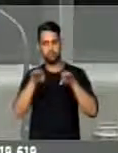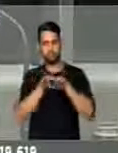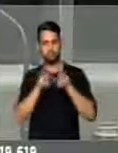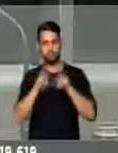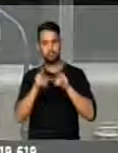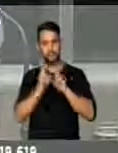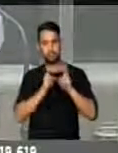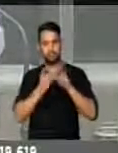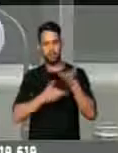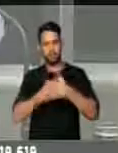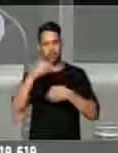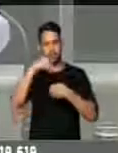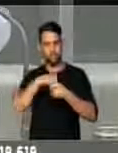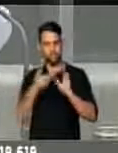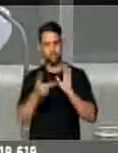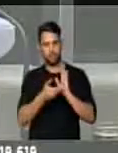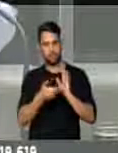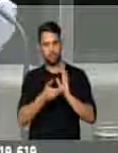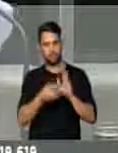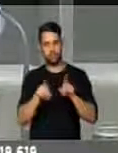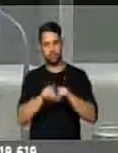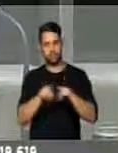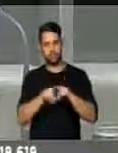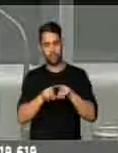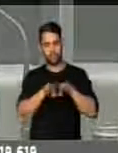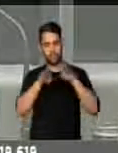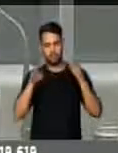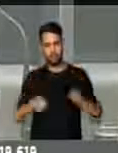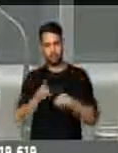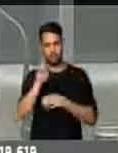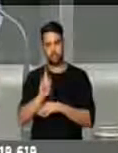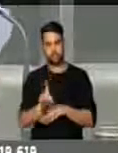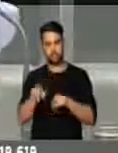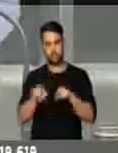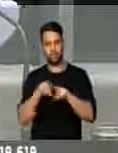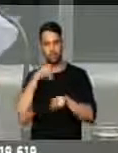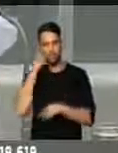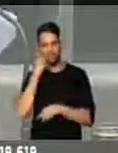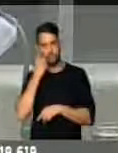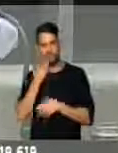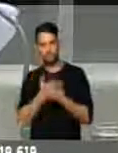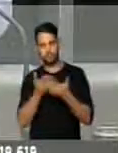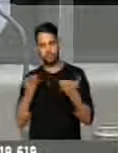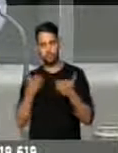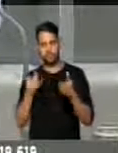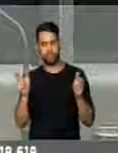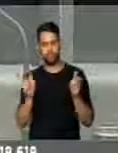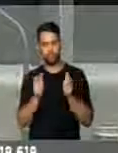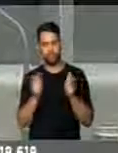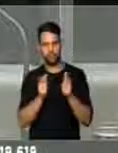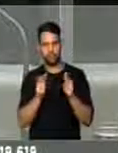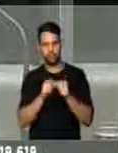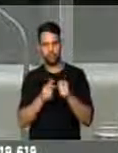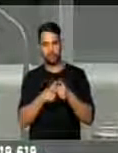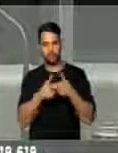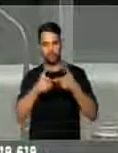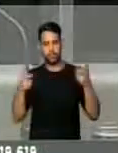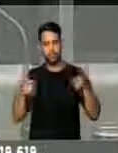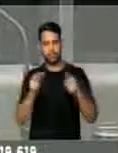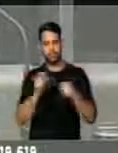as relações internas da Casa e entre a mesa diretora e os parlamentares, diminuindo